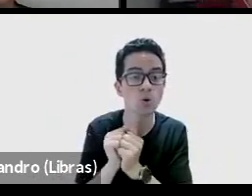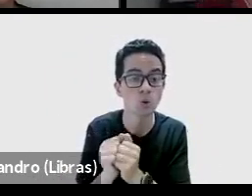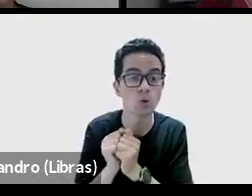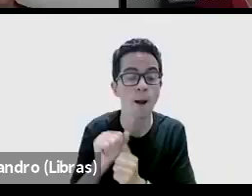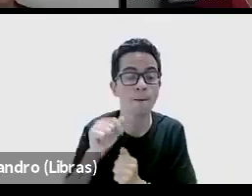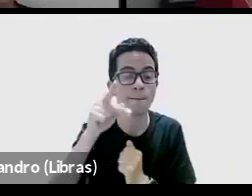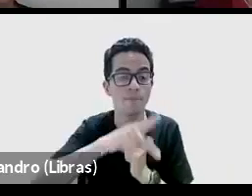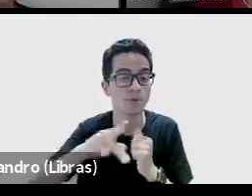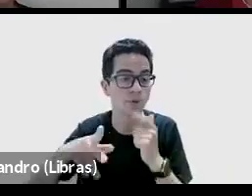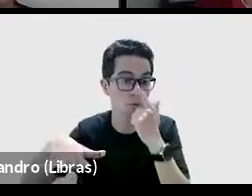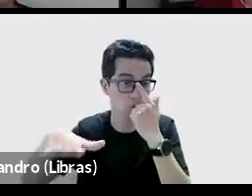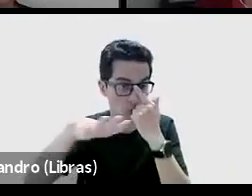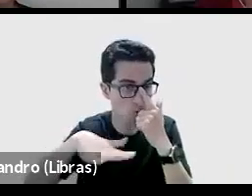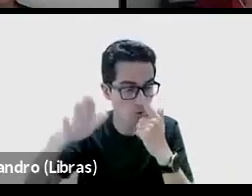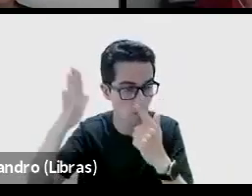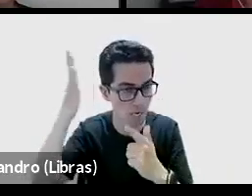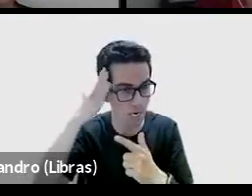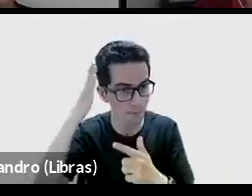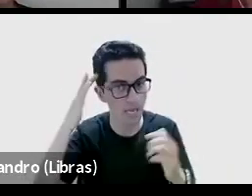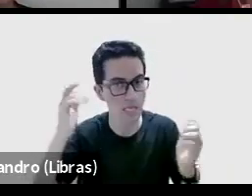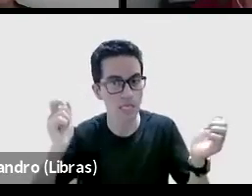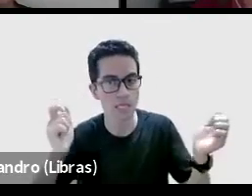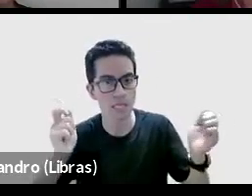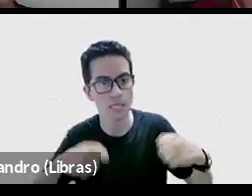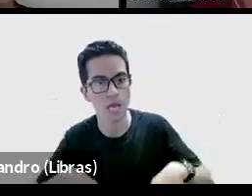né? De que maneira que você consegue